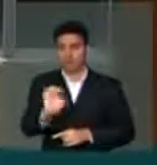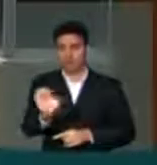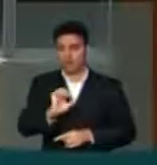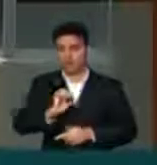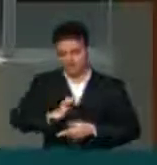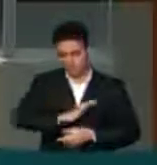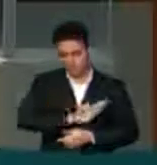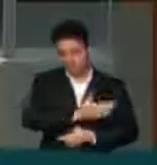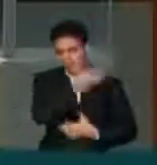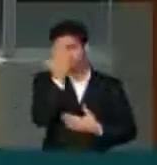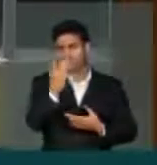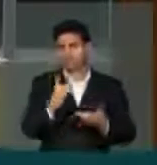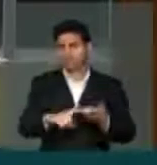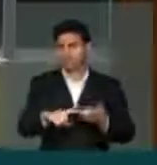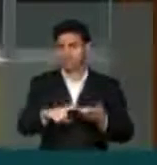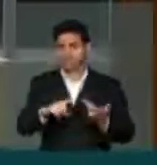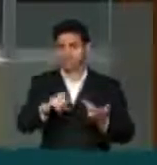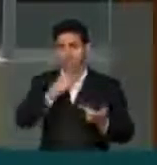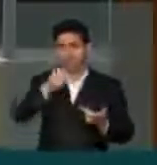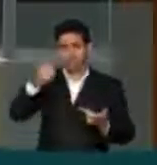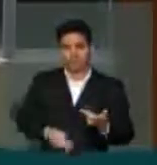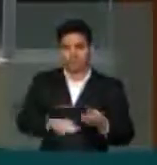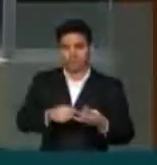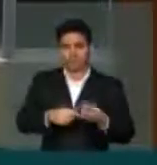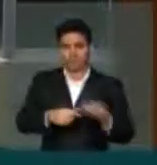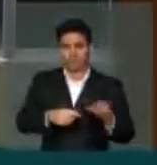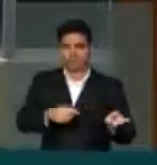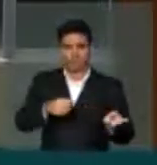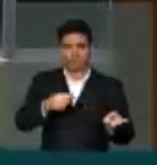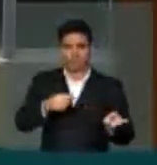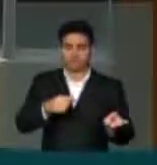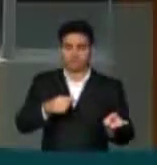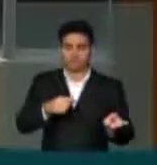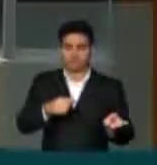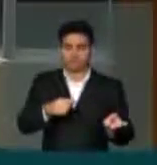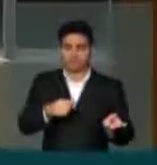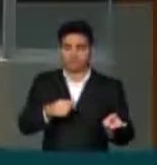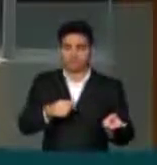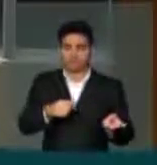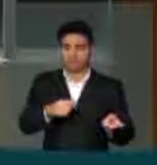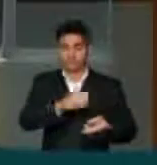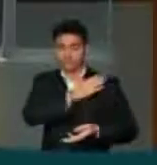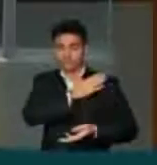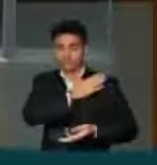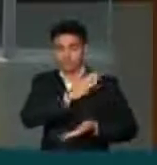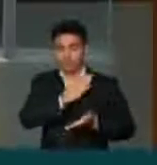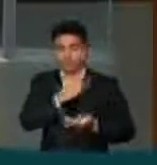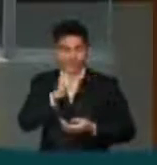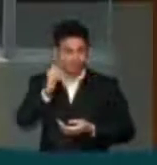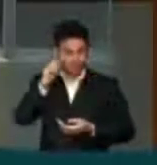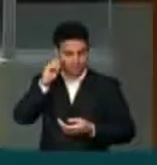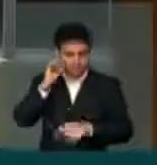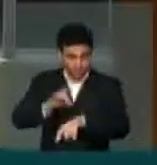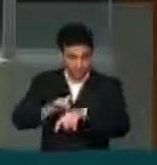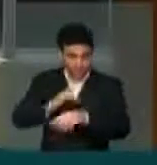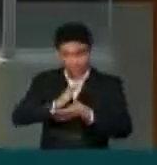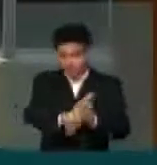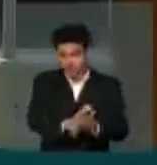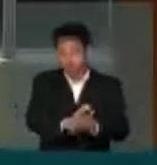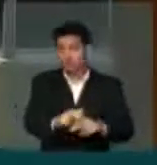homofobia, o racismo, o machismo e assim por diante, precisam ser combatidas. E eu queria, dessa